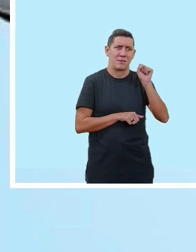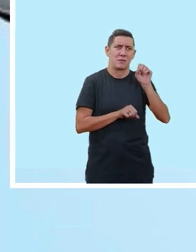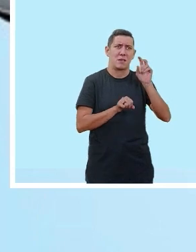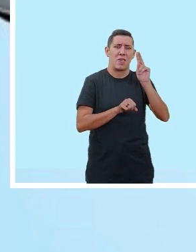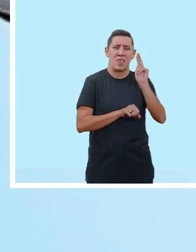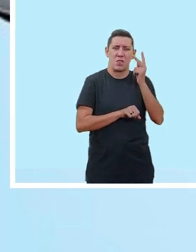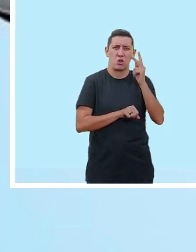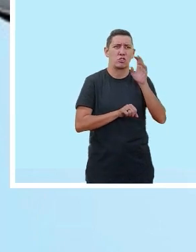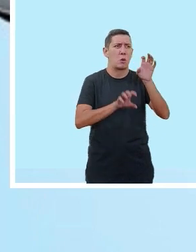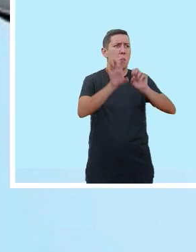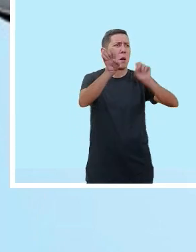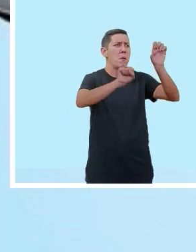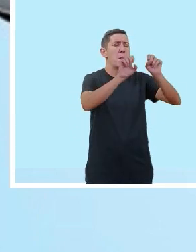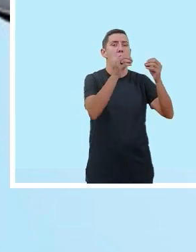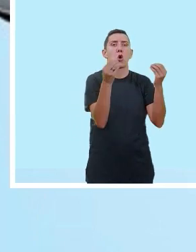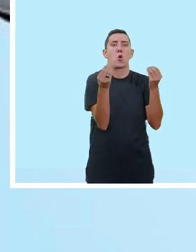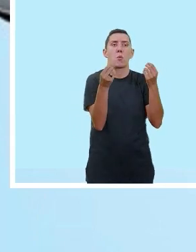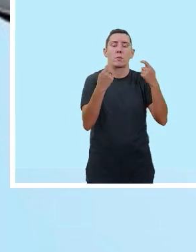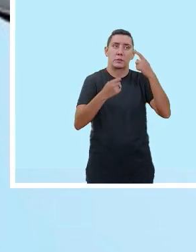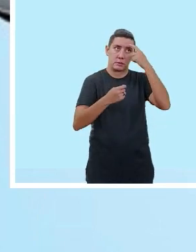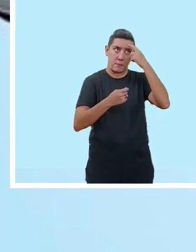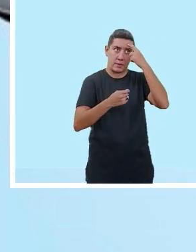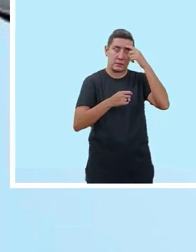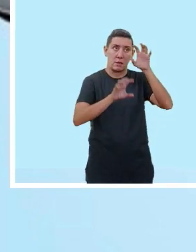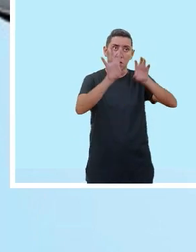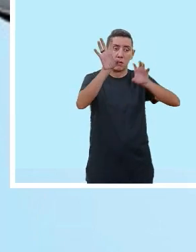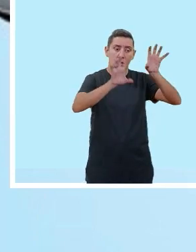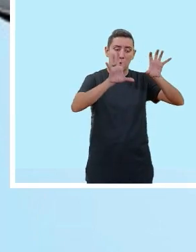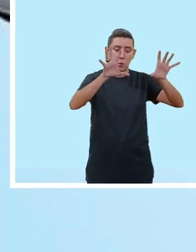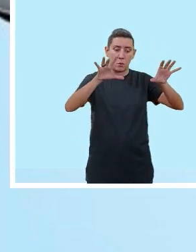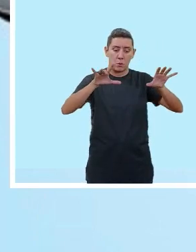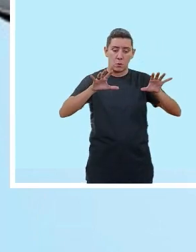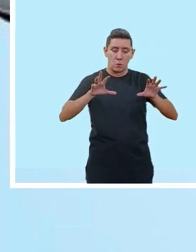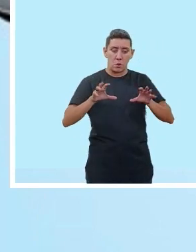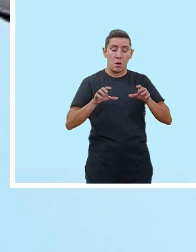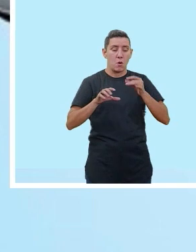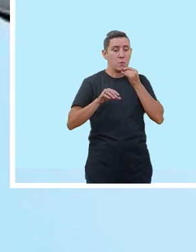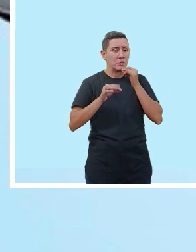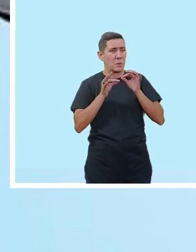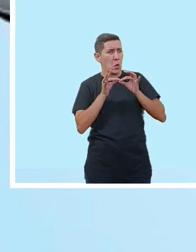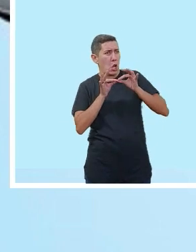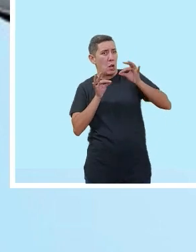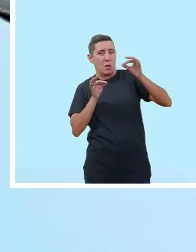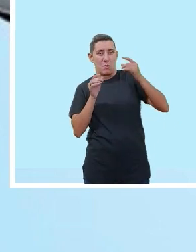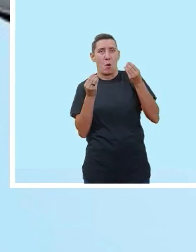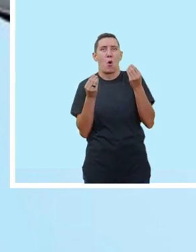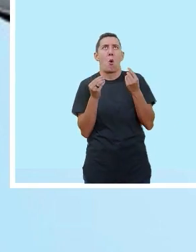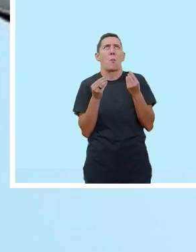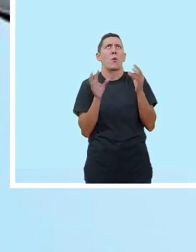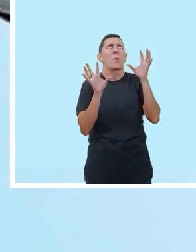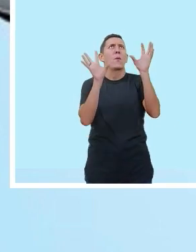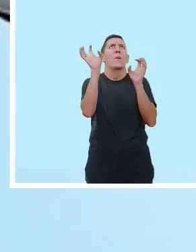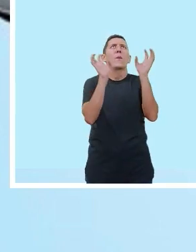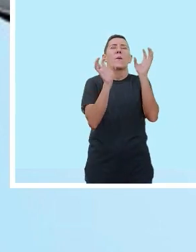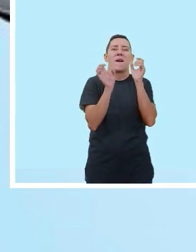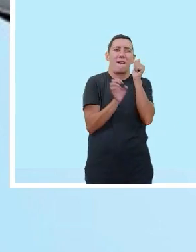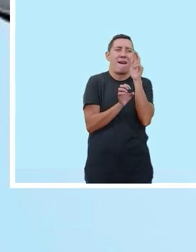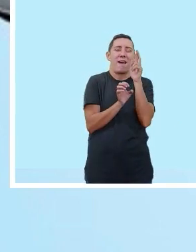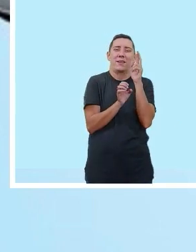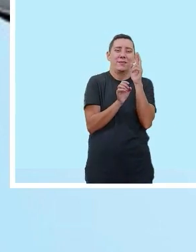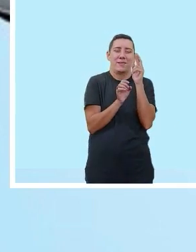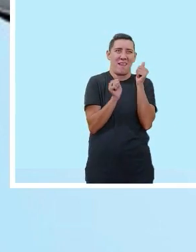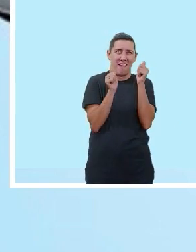fontes renováveis e que você consiga fazer uma distribuição de longa distância. Então, com isso, você ultrapassa a questão